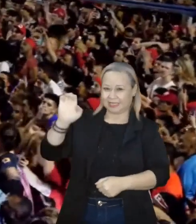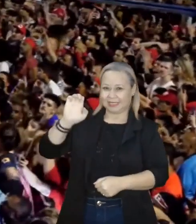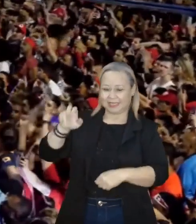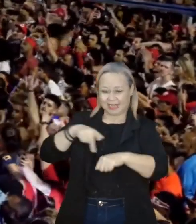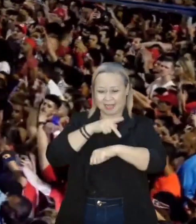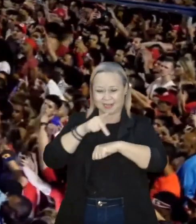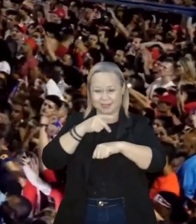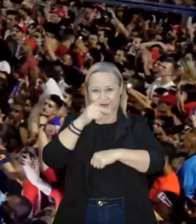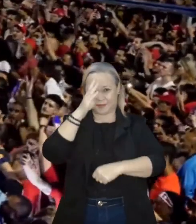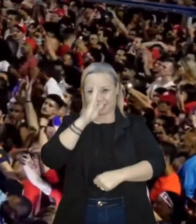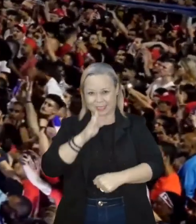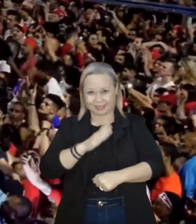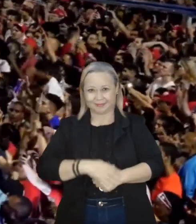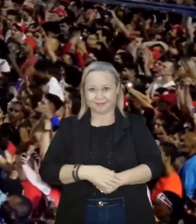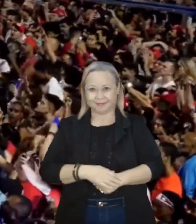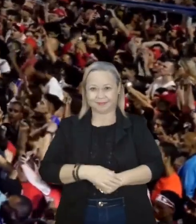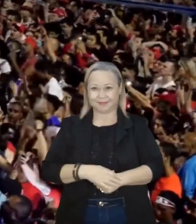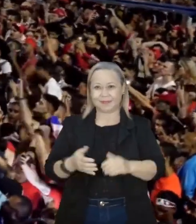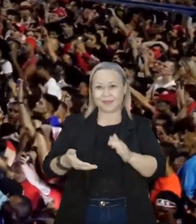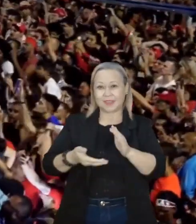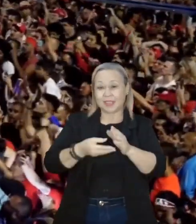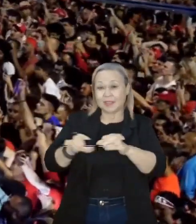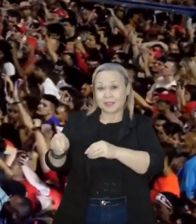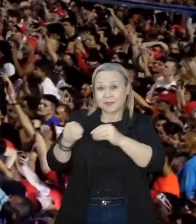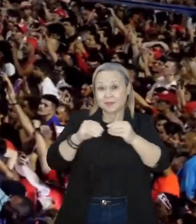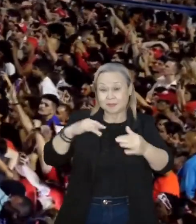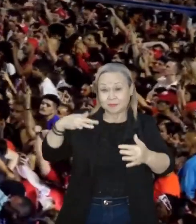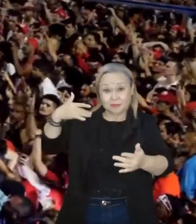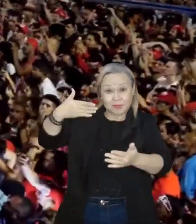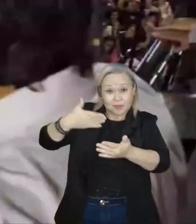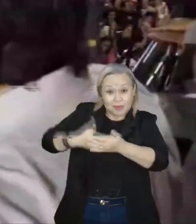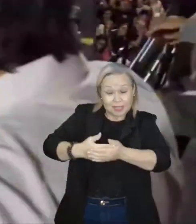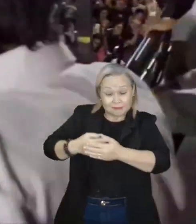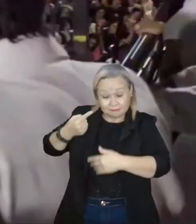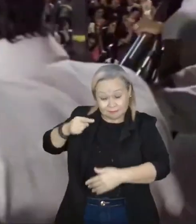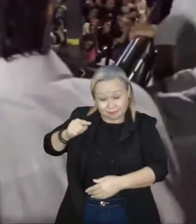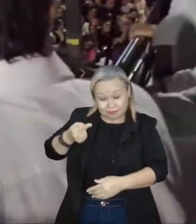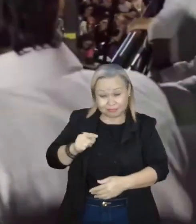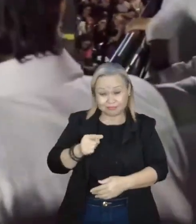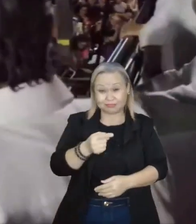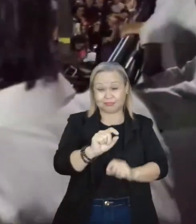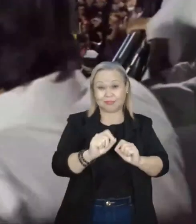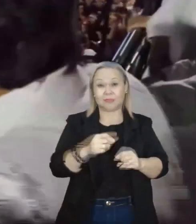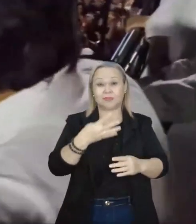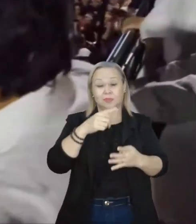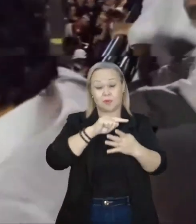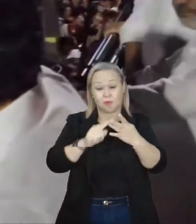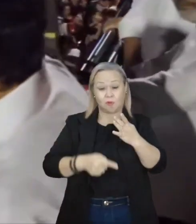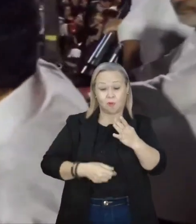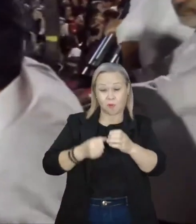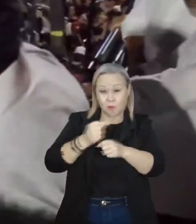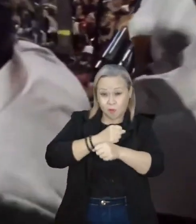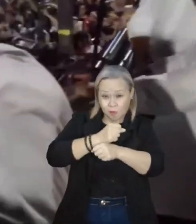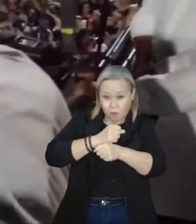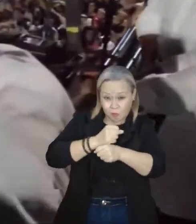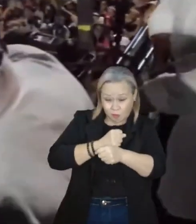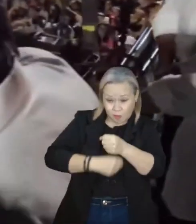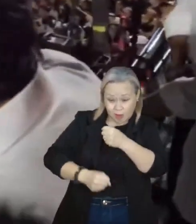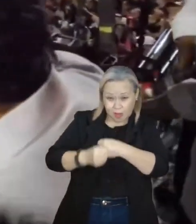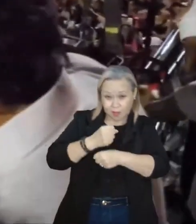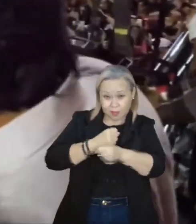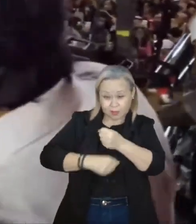país. Nós tivemos uma jornada longa, presidente Lula. Foram 4 anos desde a eleição